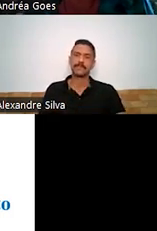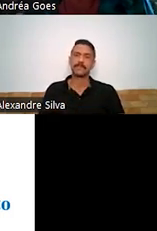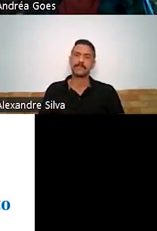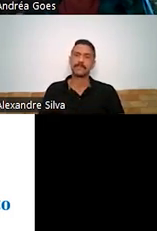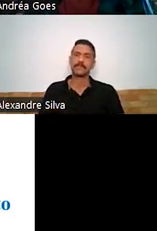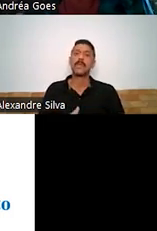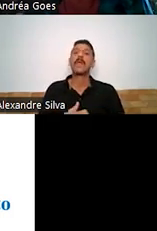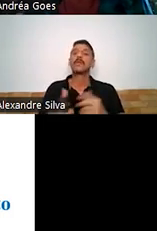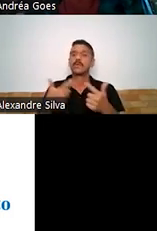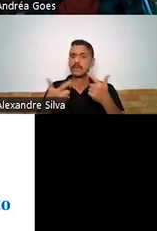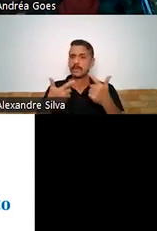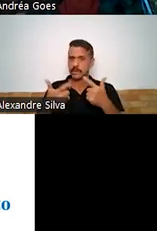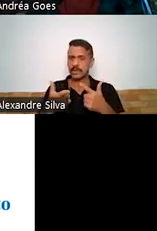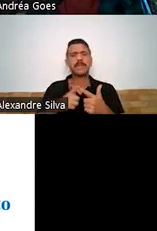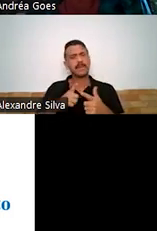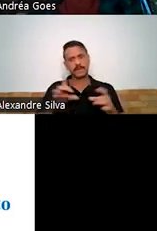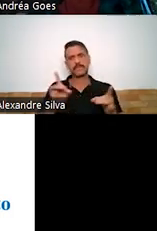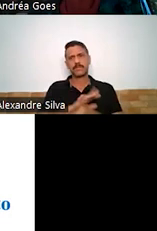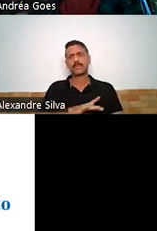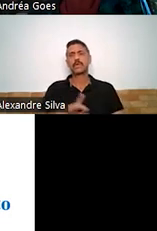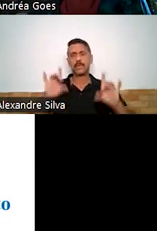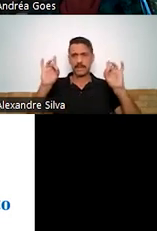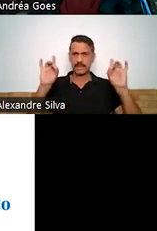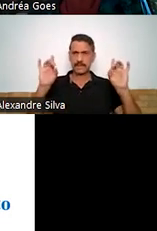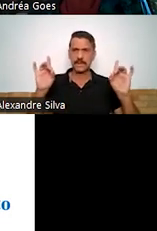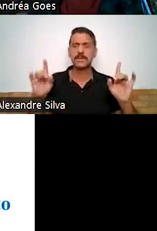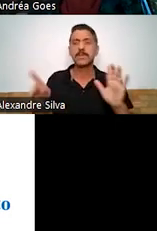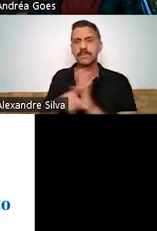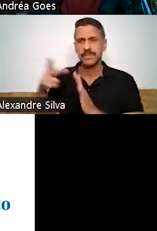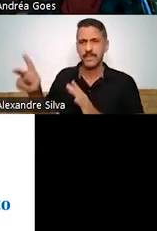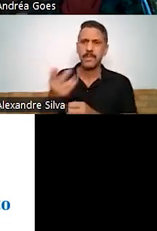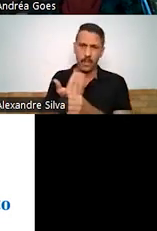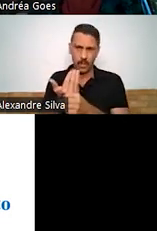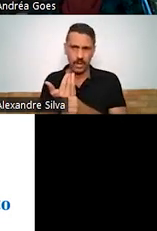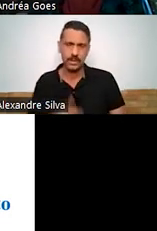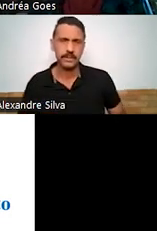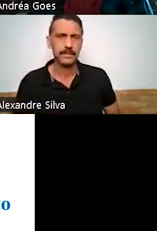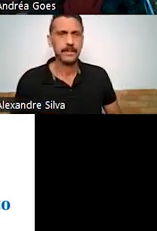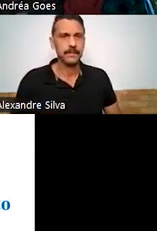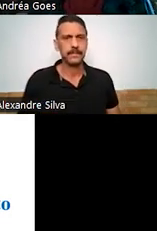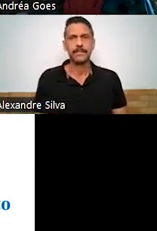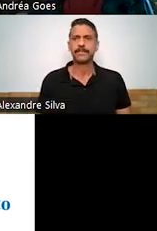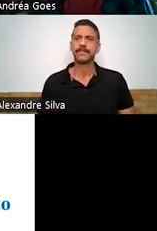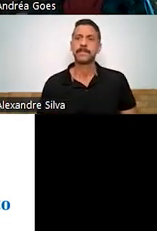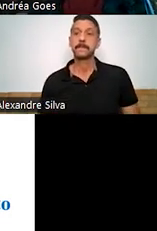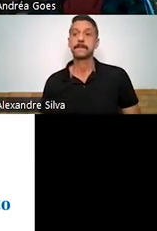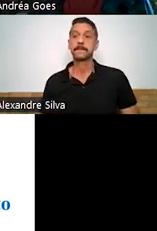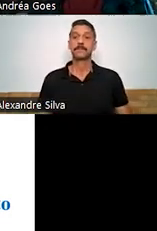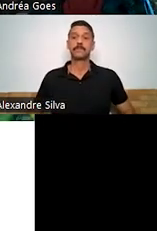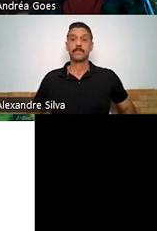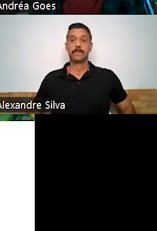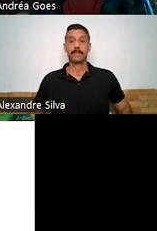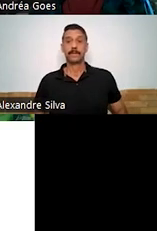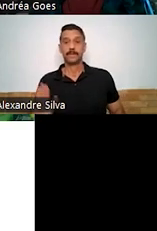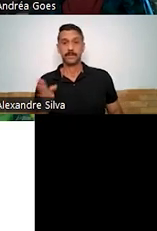tinha trabalhado isso daqui comigo na especialização Lato Sensu na UERJ, então por isso essa publicação. E aí, pode passar,